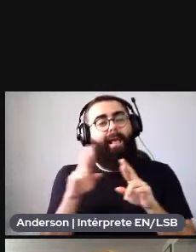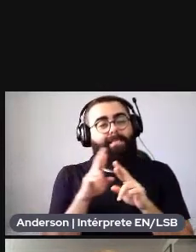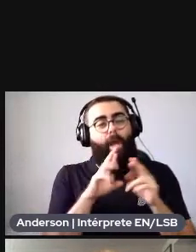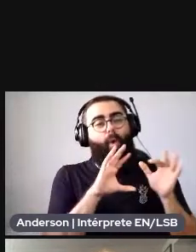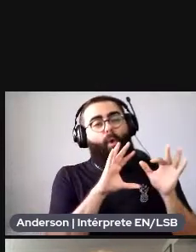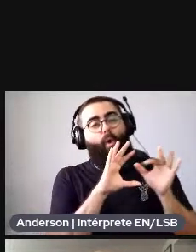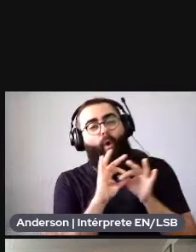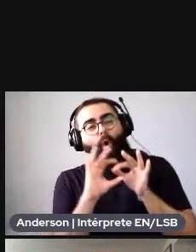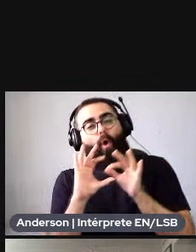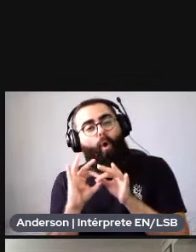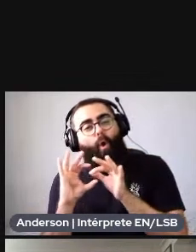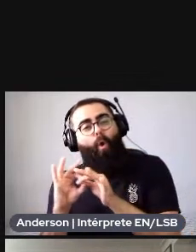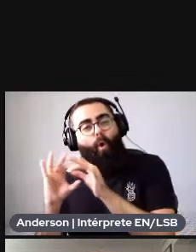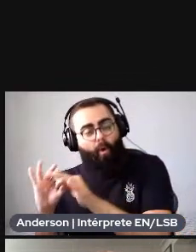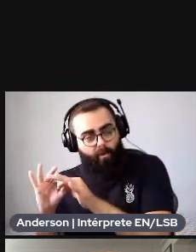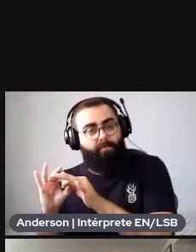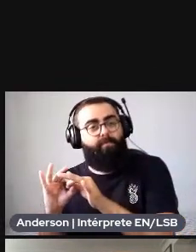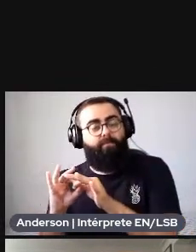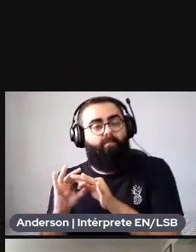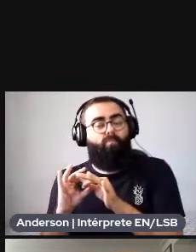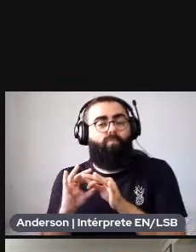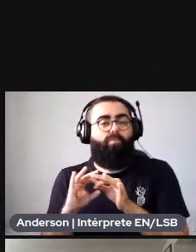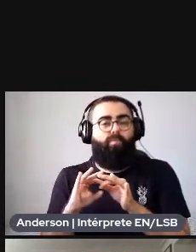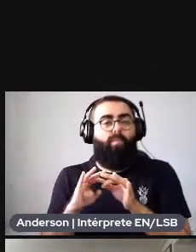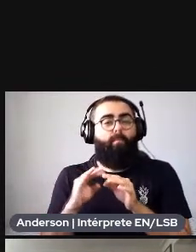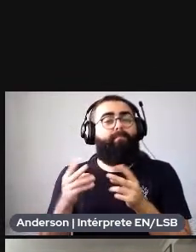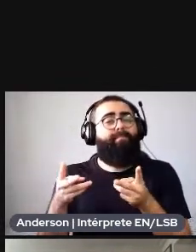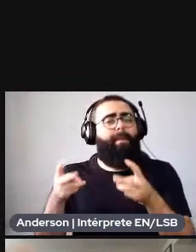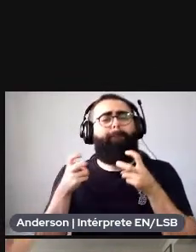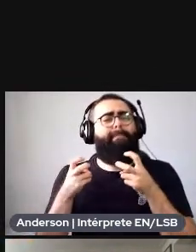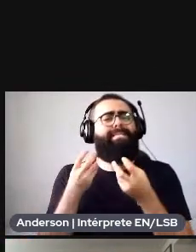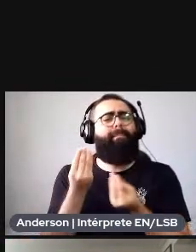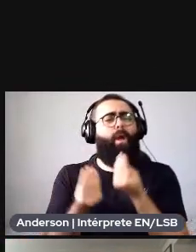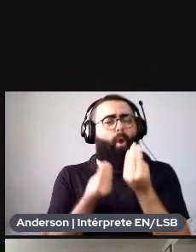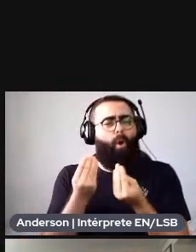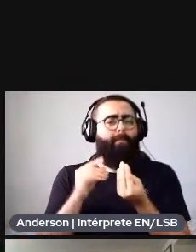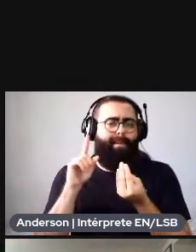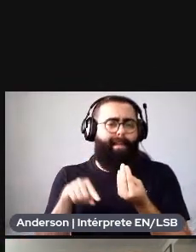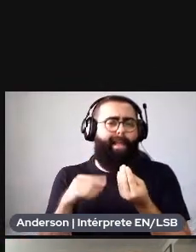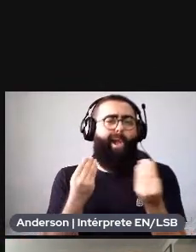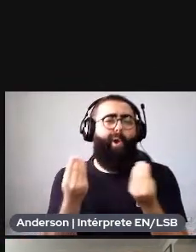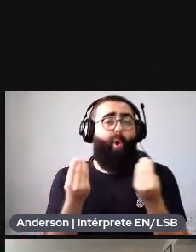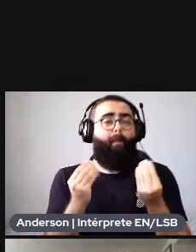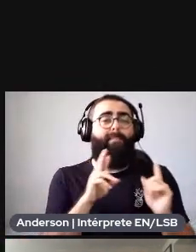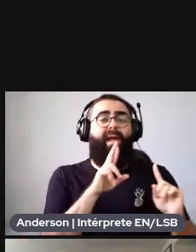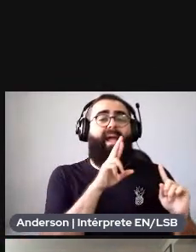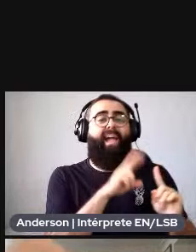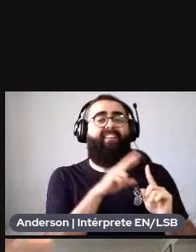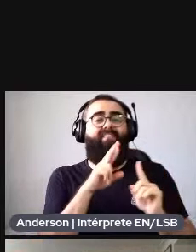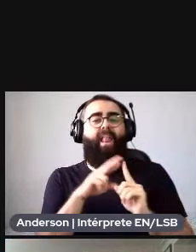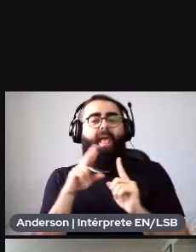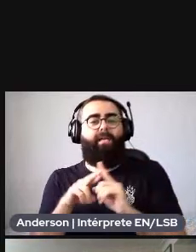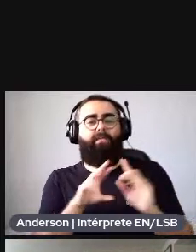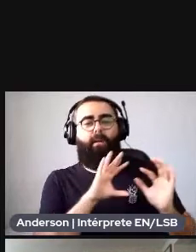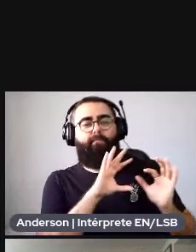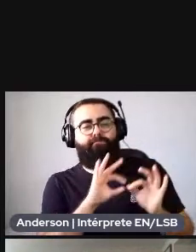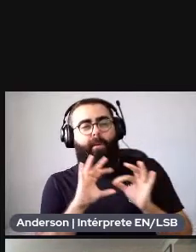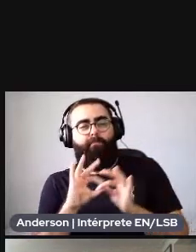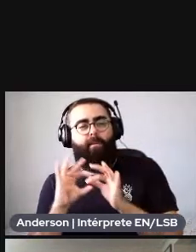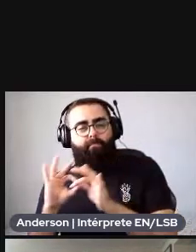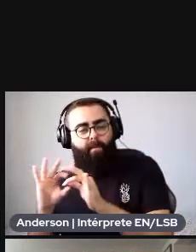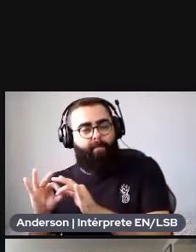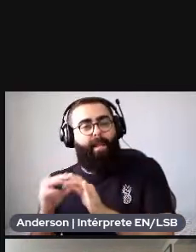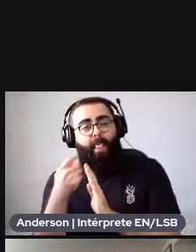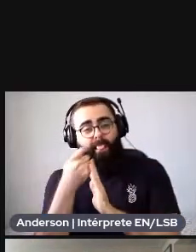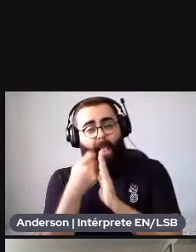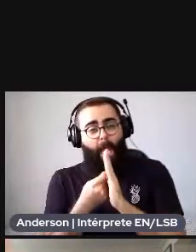são dependentes da identidade de referência ao longo do texto, que são